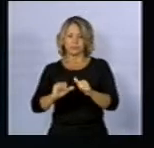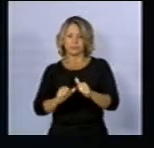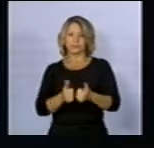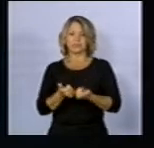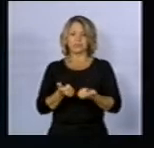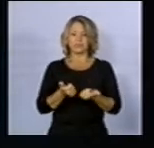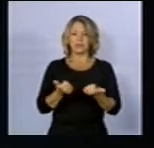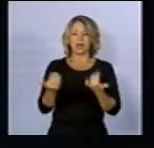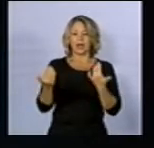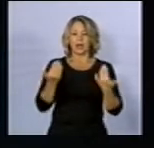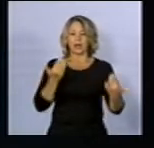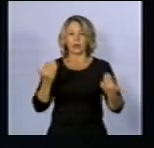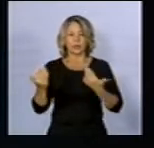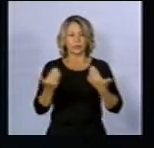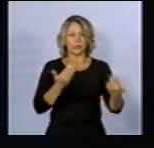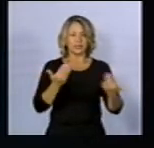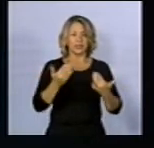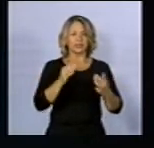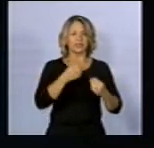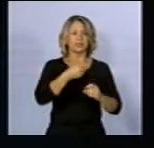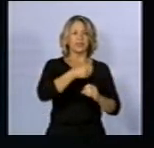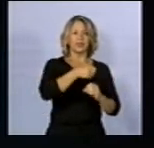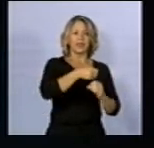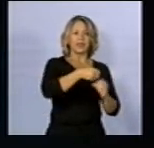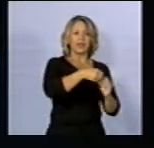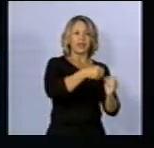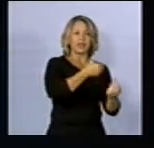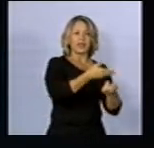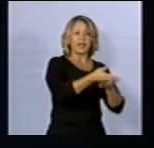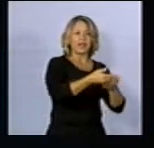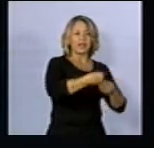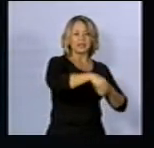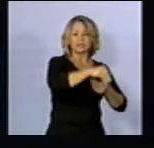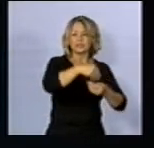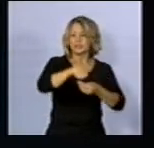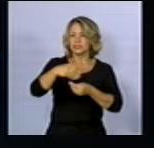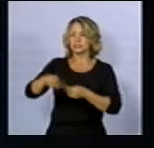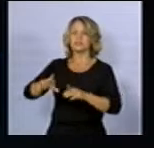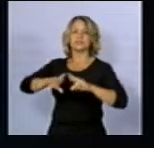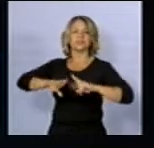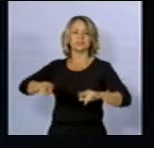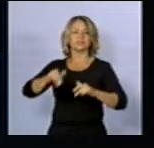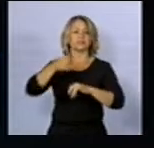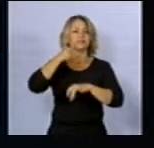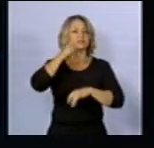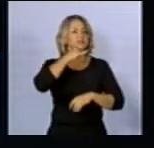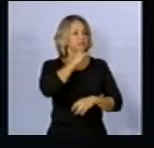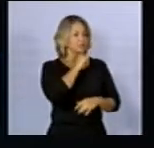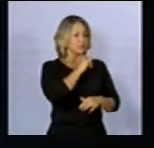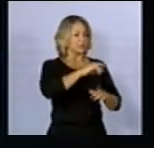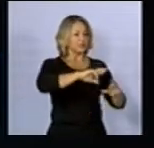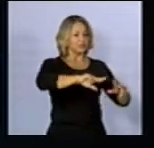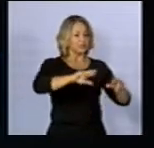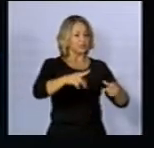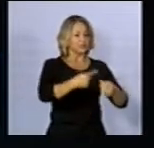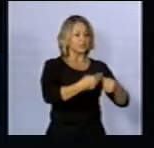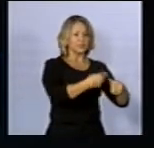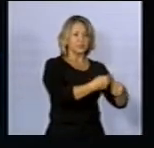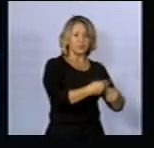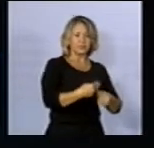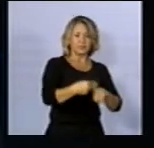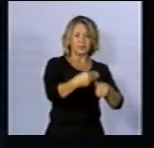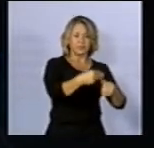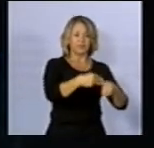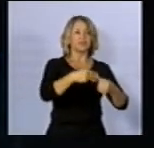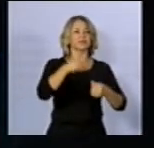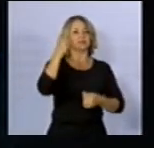comparando a distribuição desse tipo de exposição segundo áreas, os diferentes bairros do município de